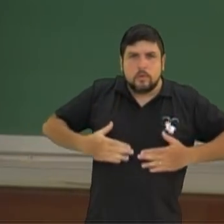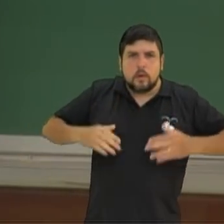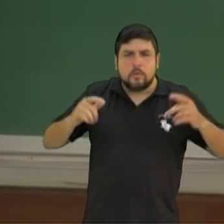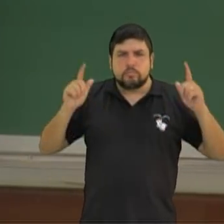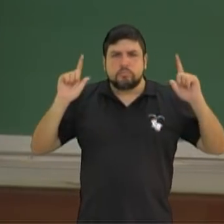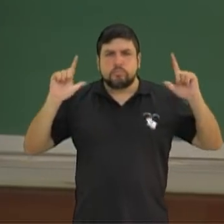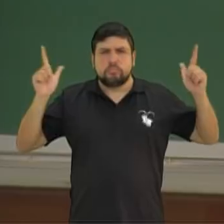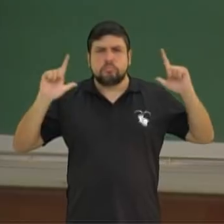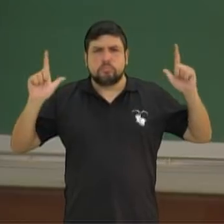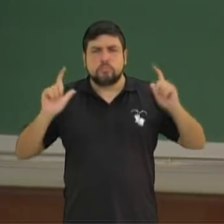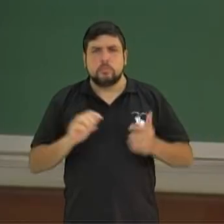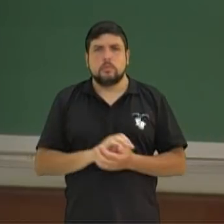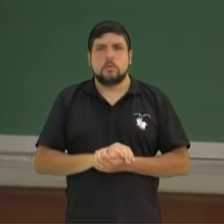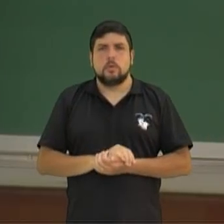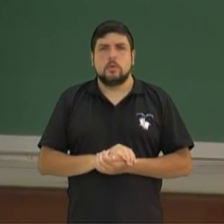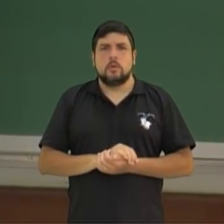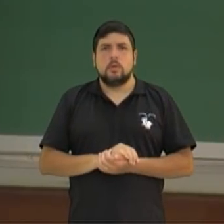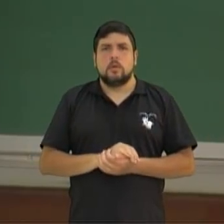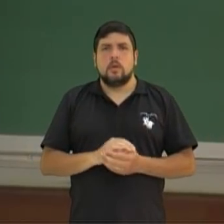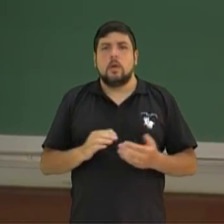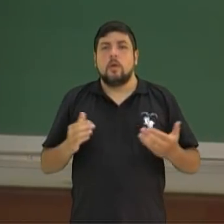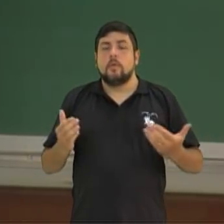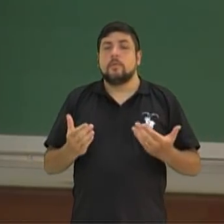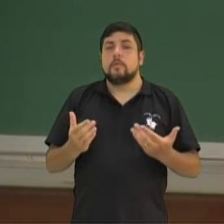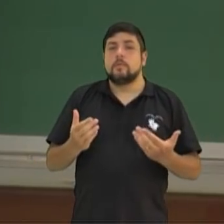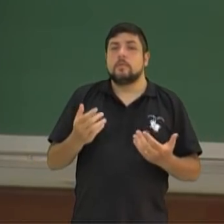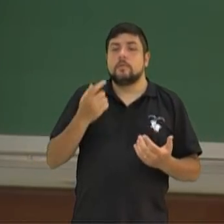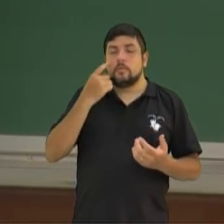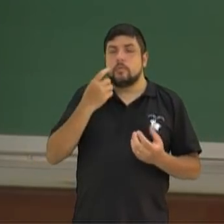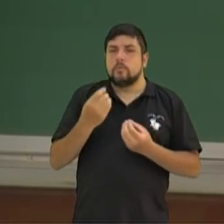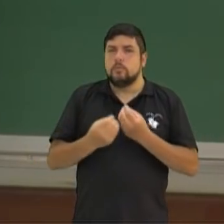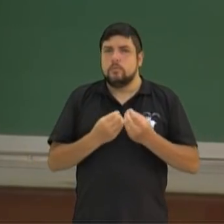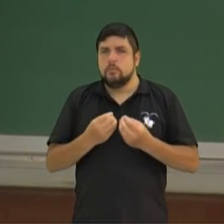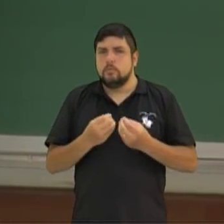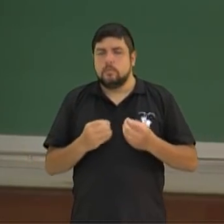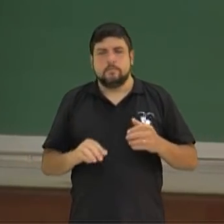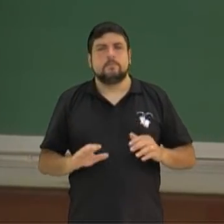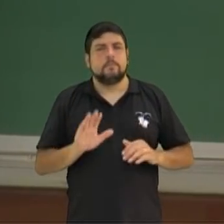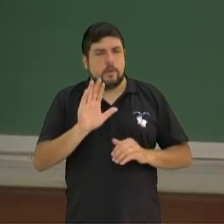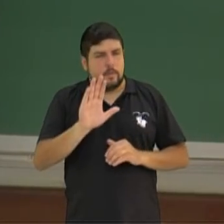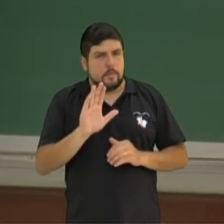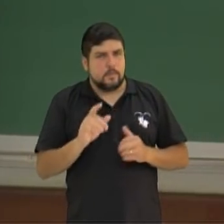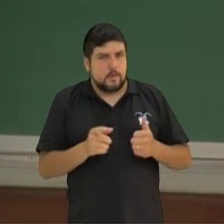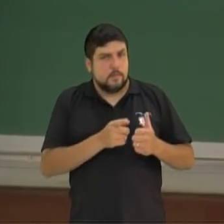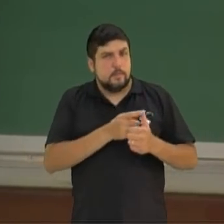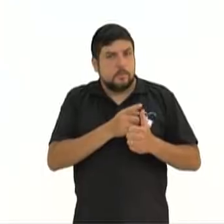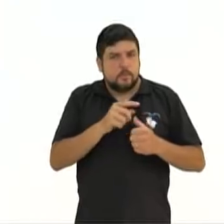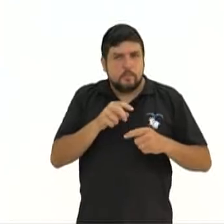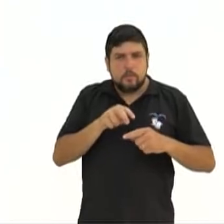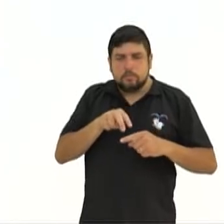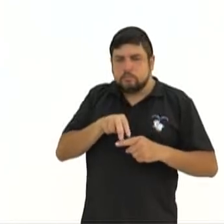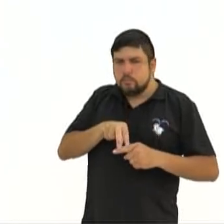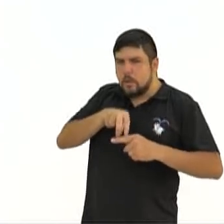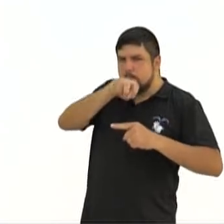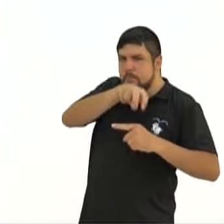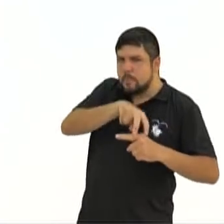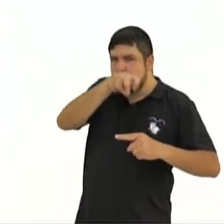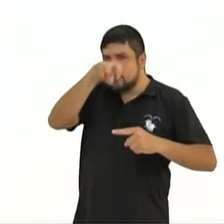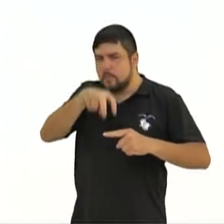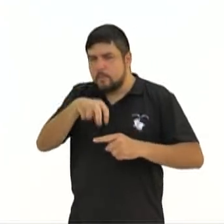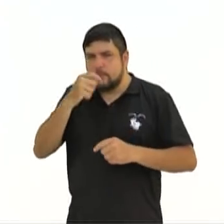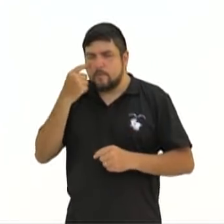a gente vai tratar, primeiro vamos falar do parkour, depois a gente vê o que nós vamos tratar, tá bom? Então vamos relembrar